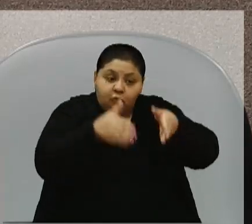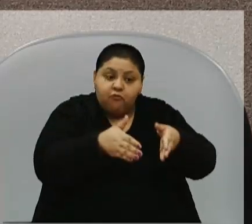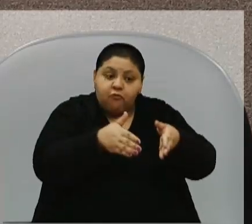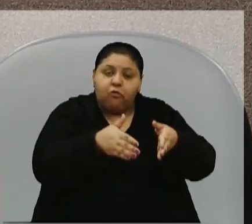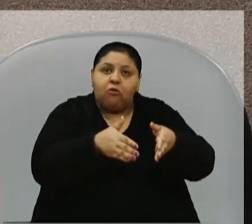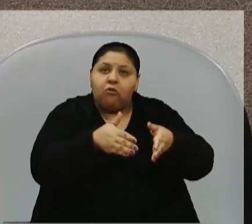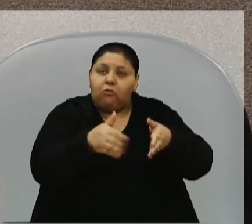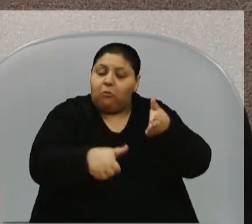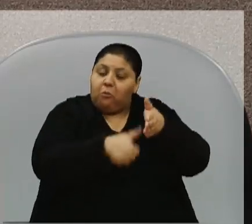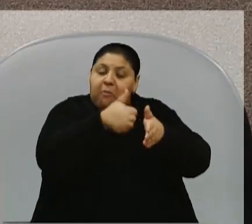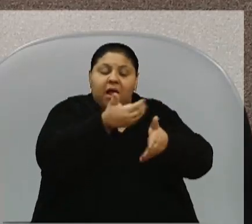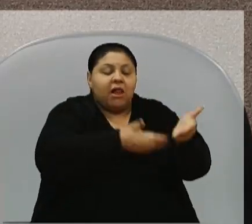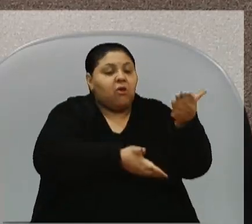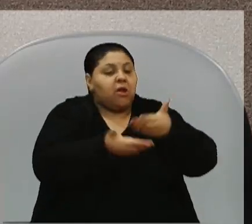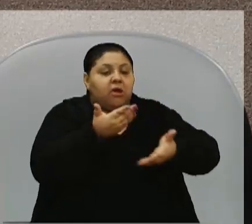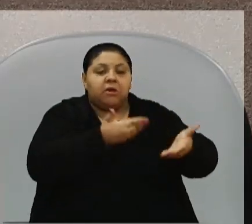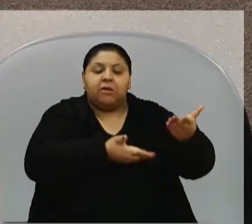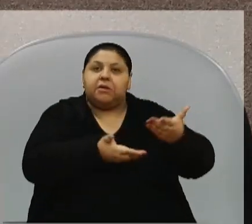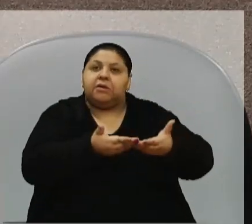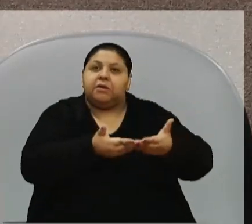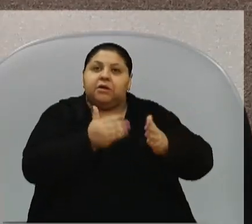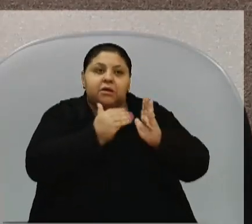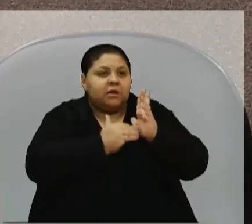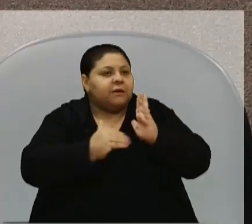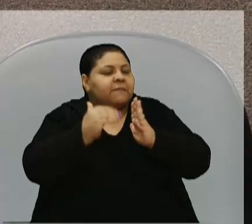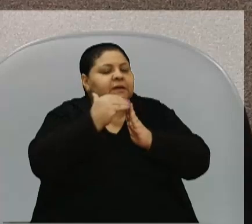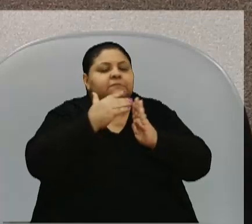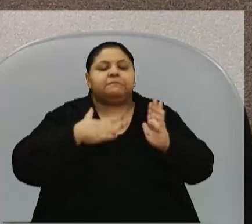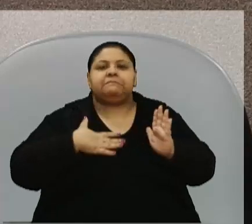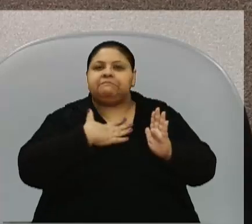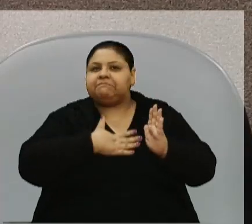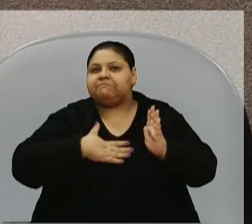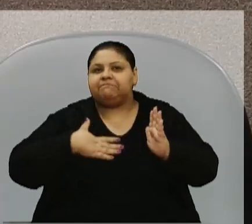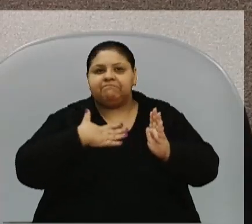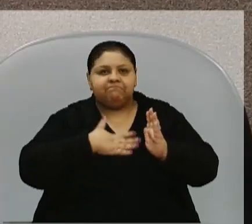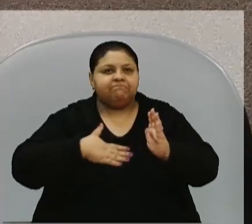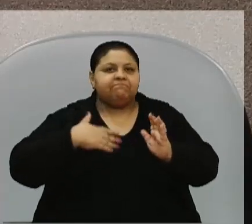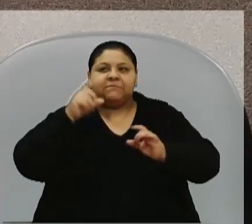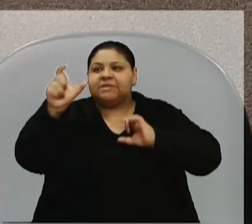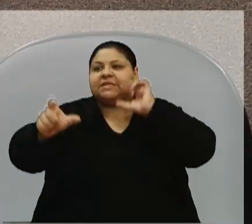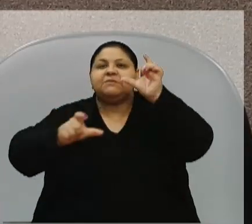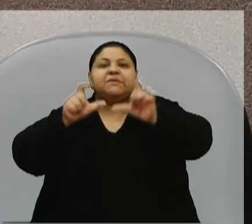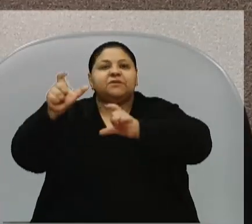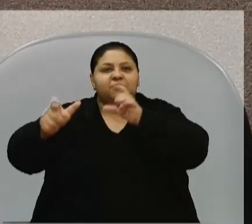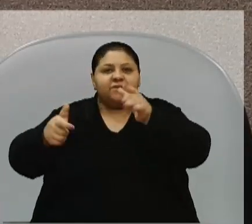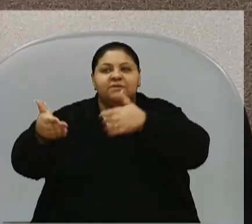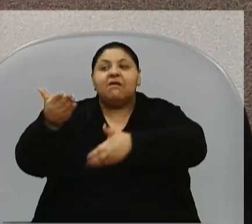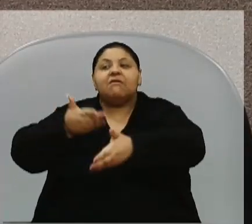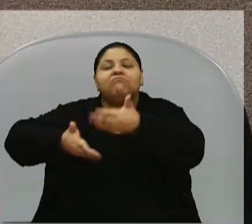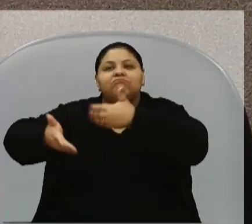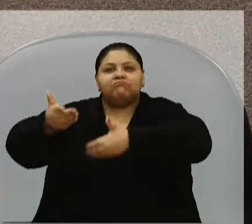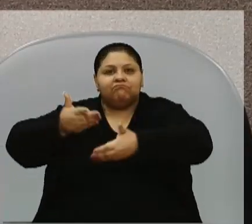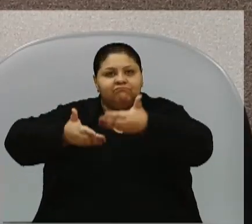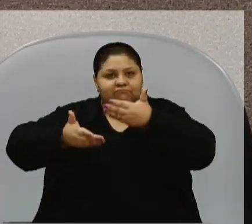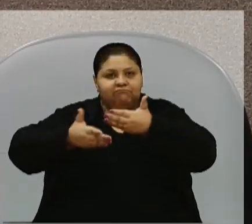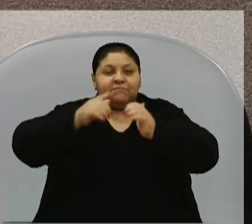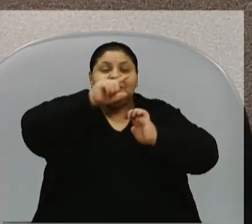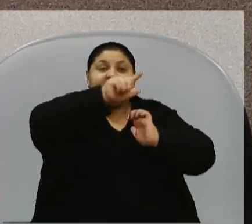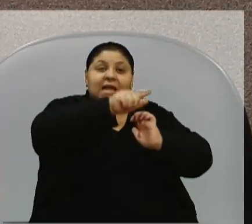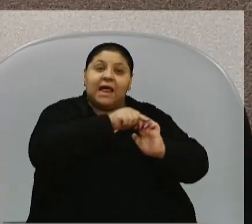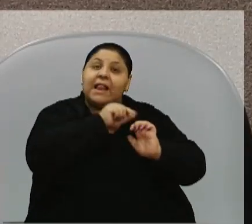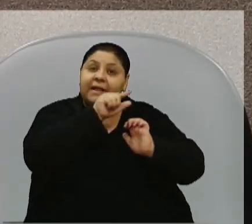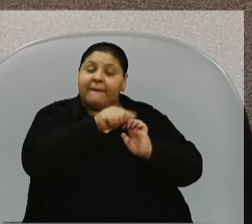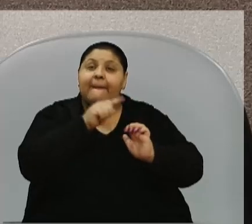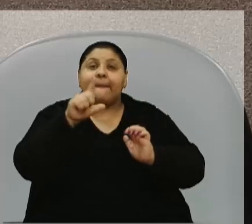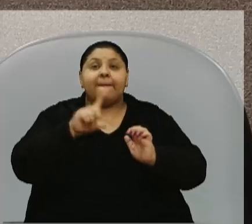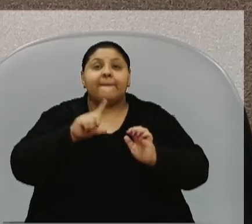proporcionar o melhor atendimento e a máxima satisfação aos clientes atletas. A LE Eventos, Esporte e